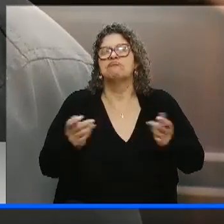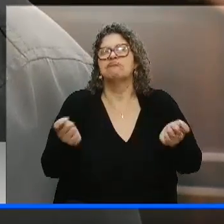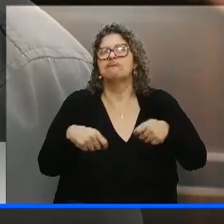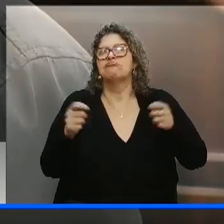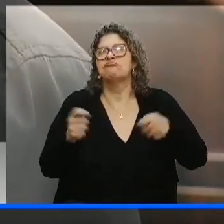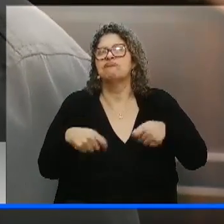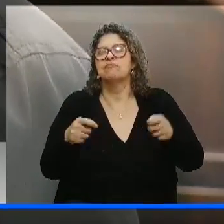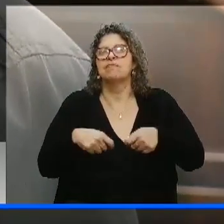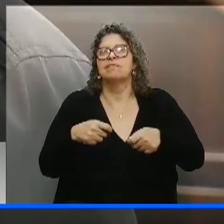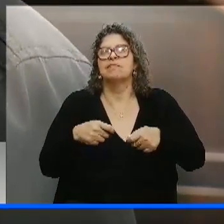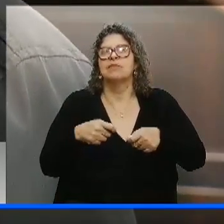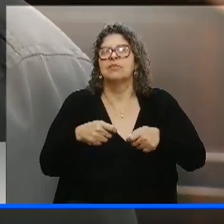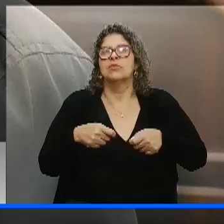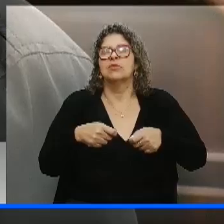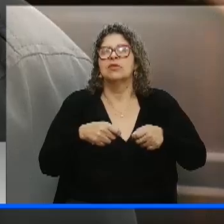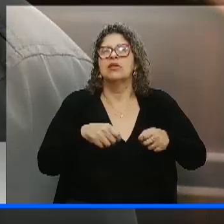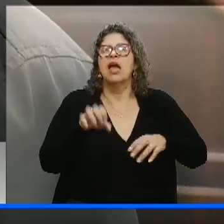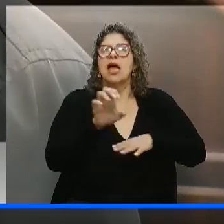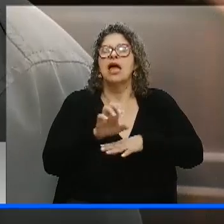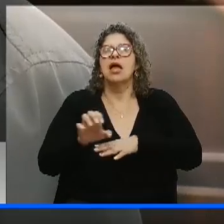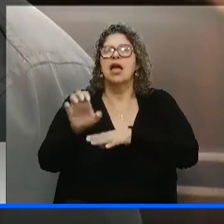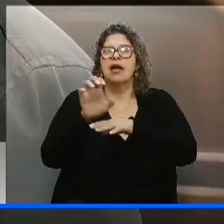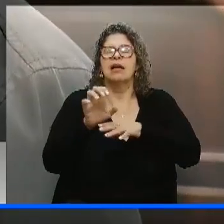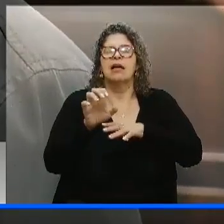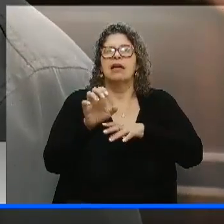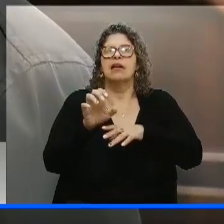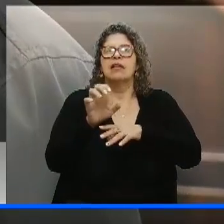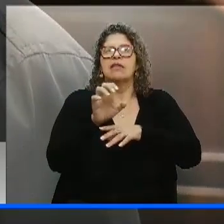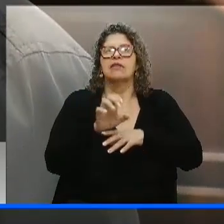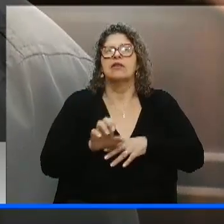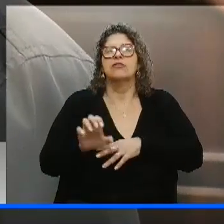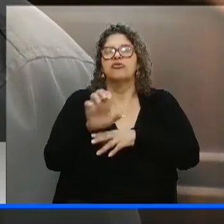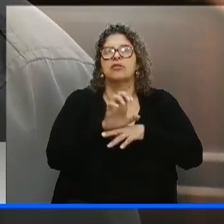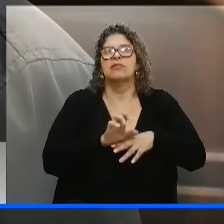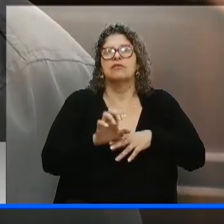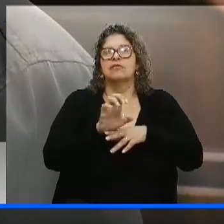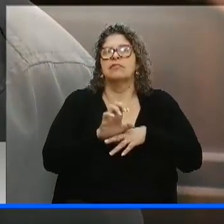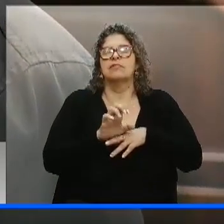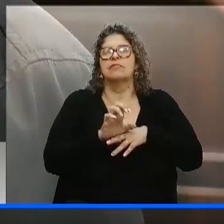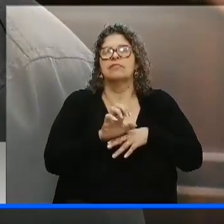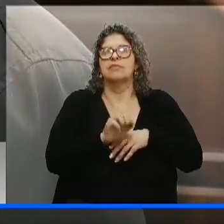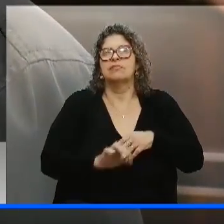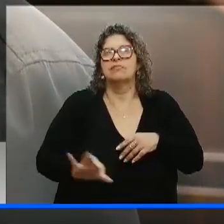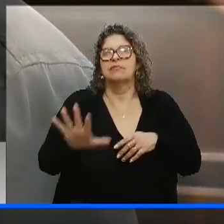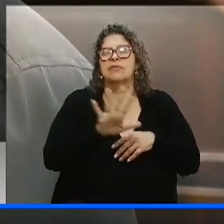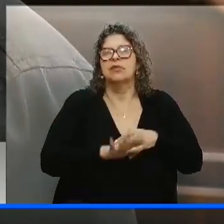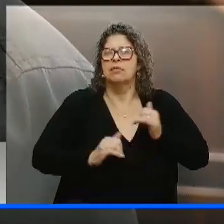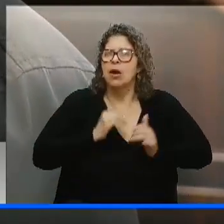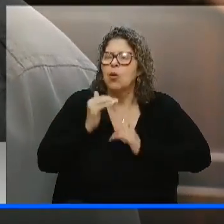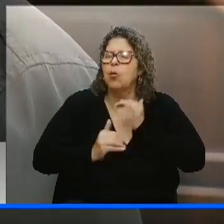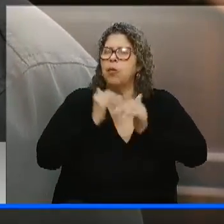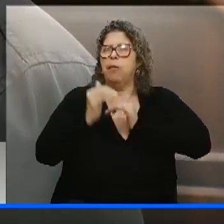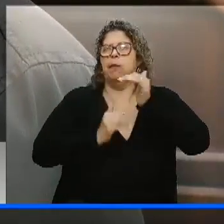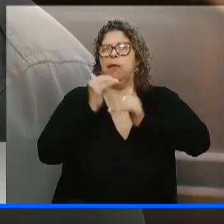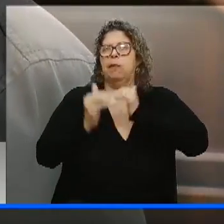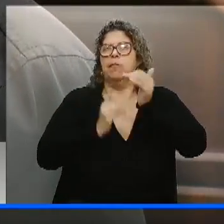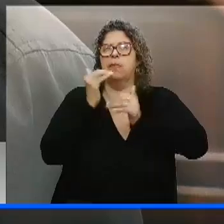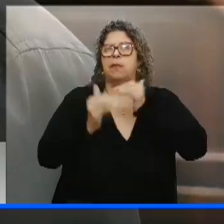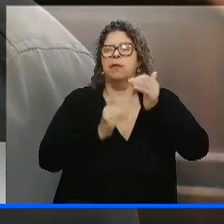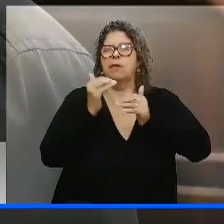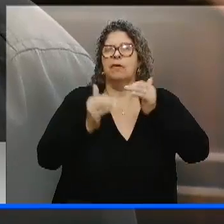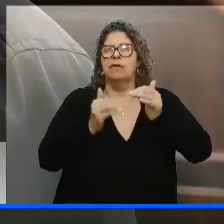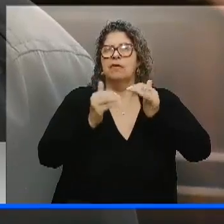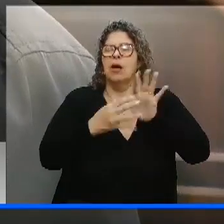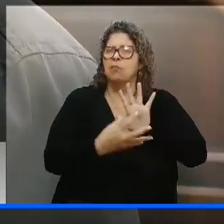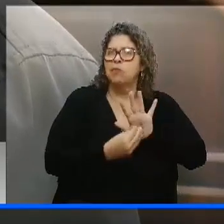ação regional eu quero dizer que a zona sul tem uma caminhada de um de de muita construção é uma referência